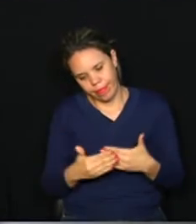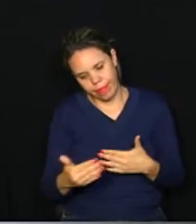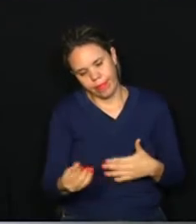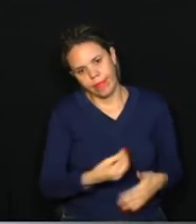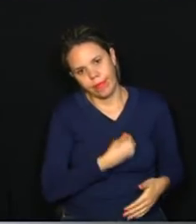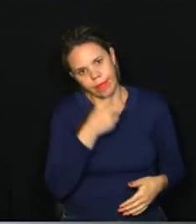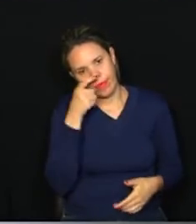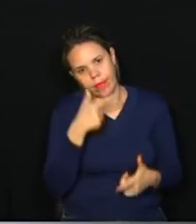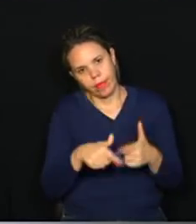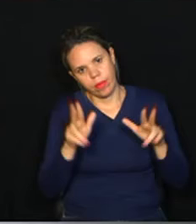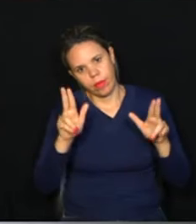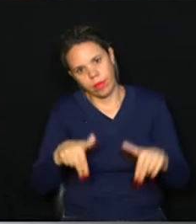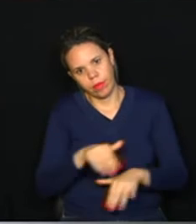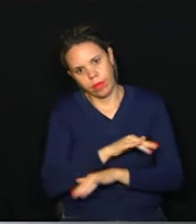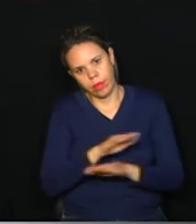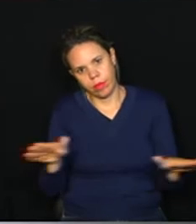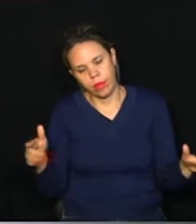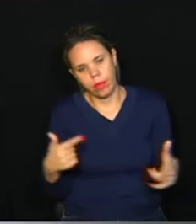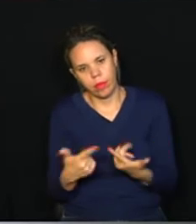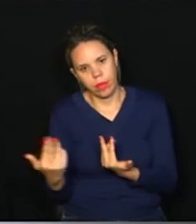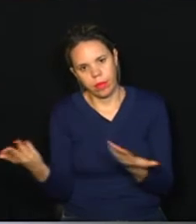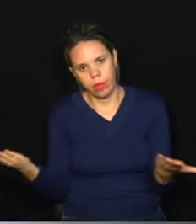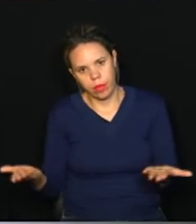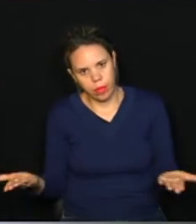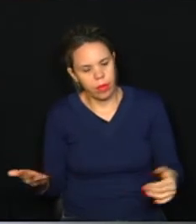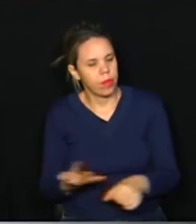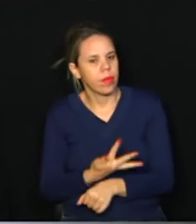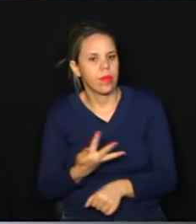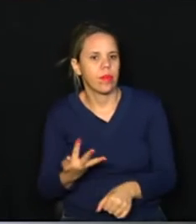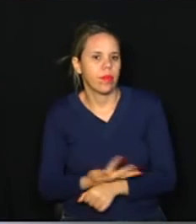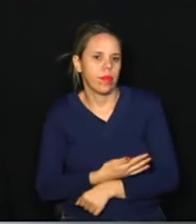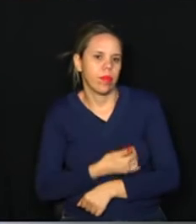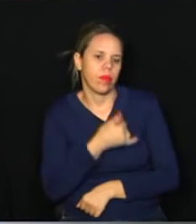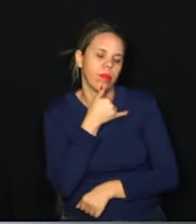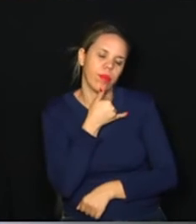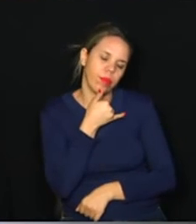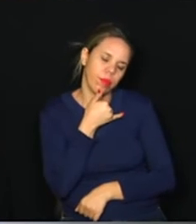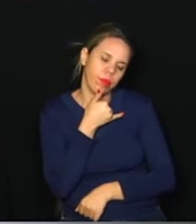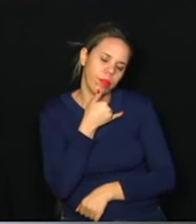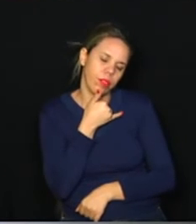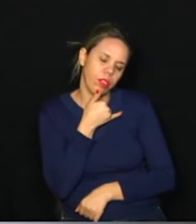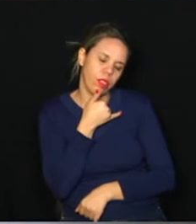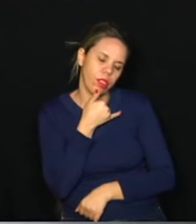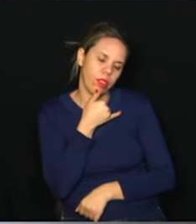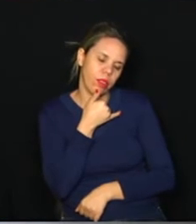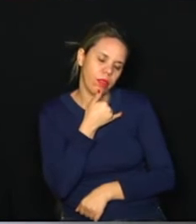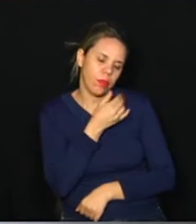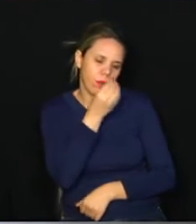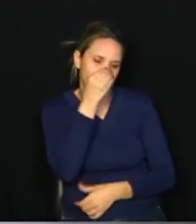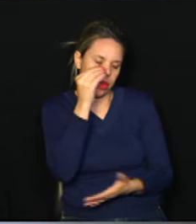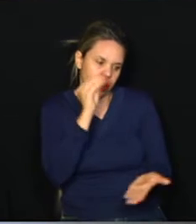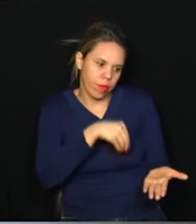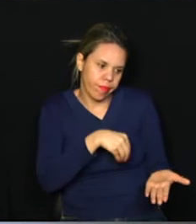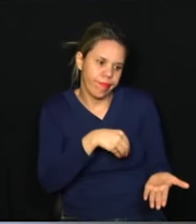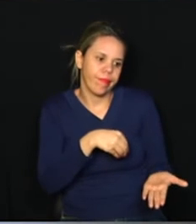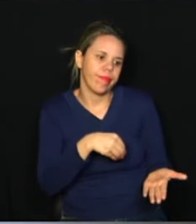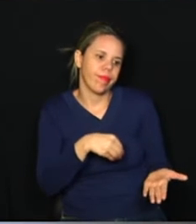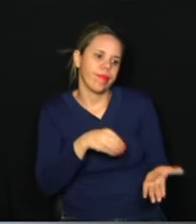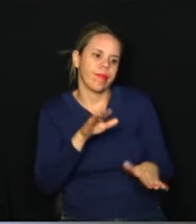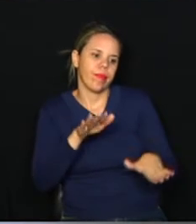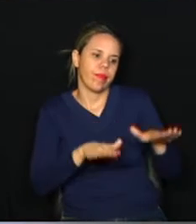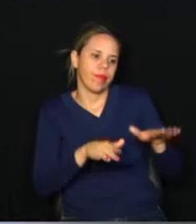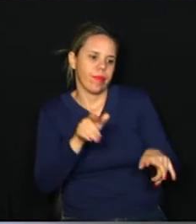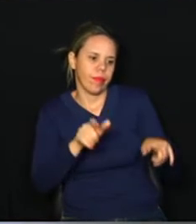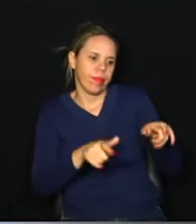ver que nunca passamos por uma situação dessa. Eu só tenho a lamentar a omissão de